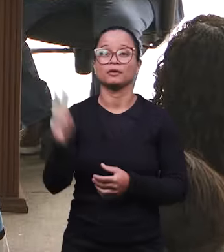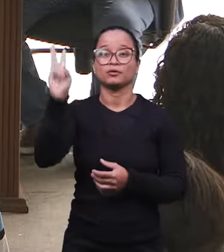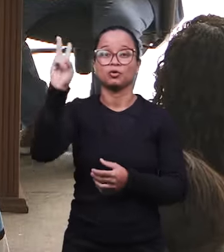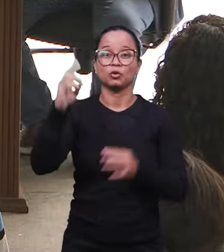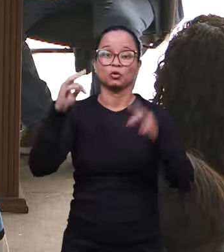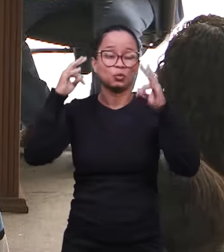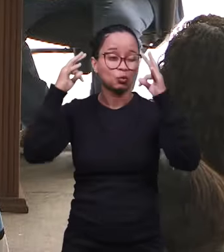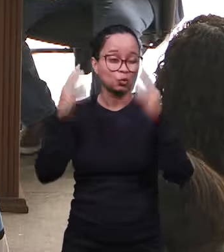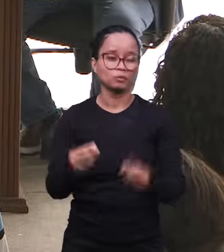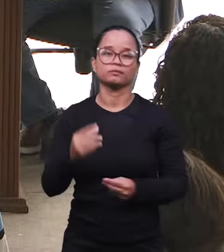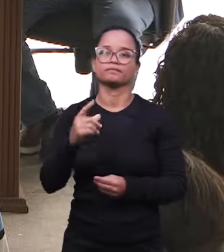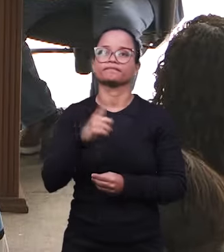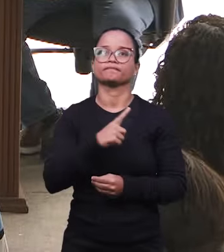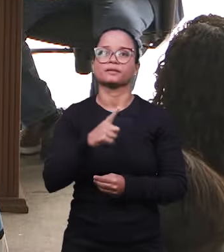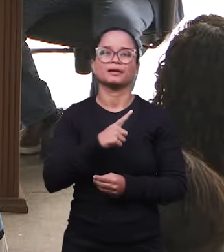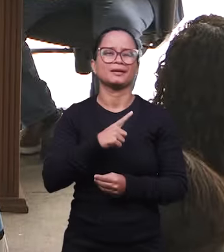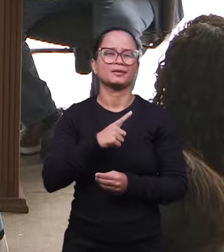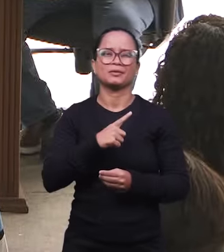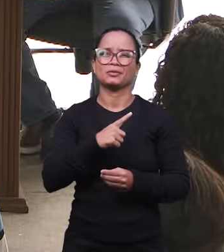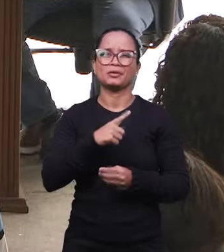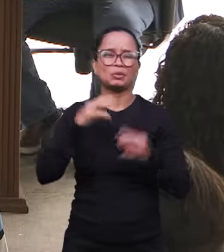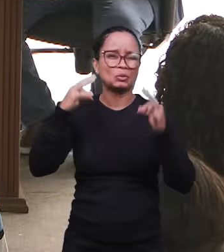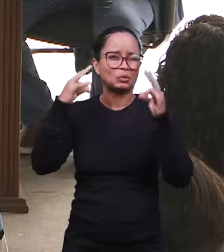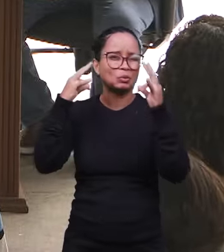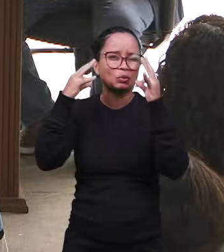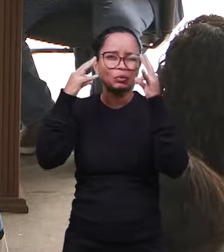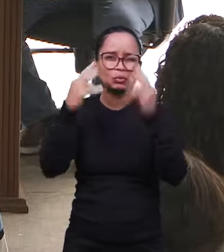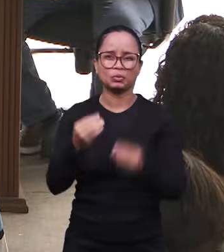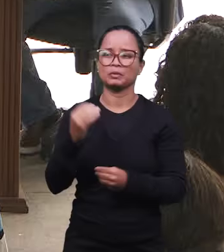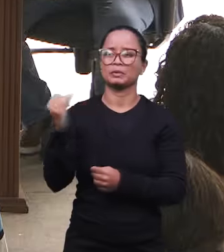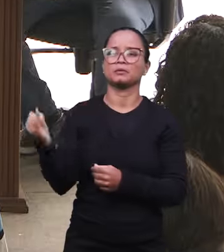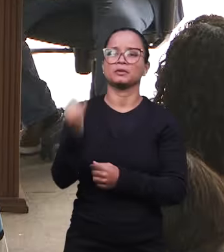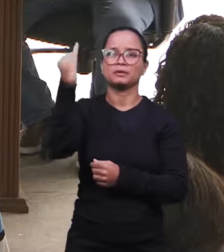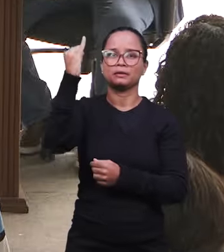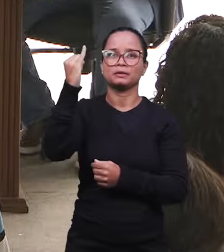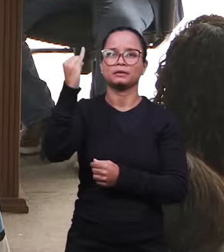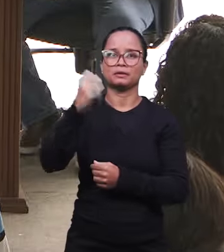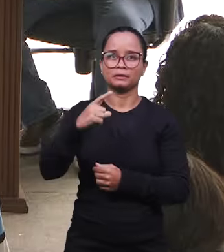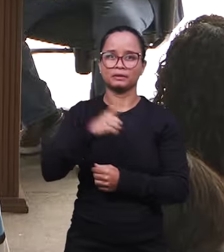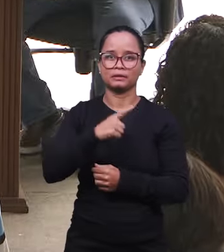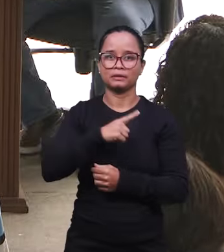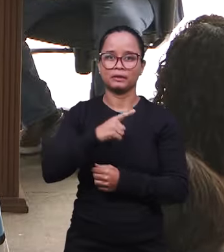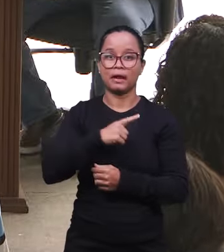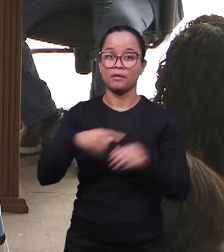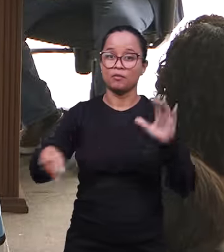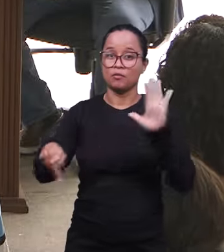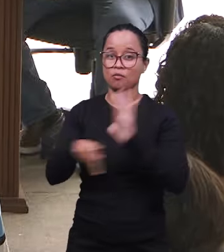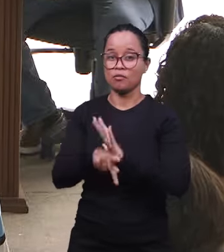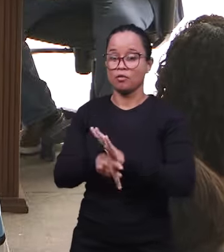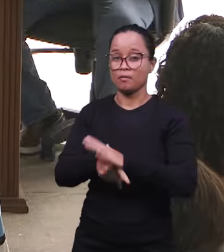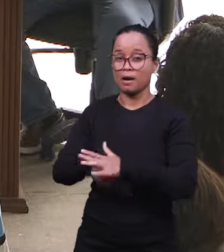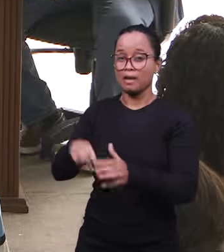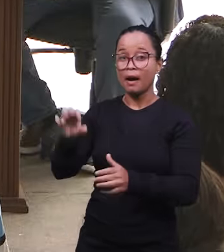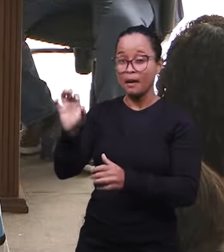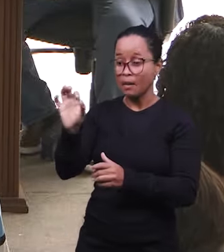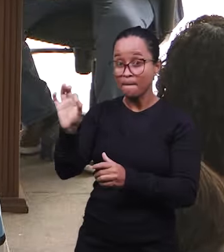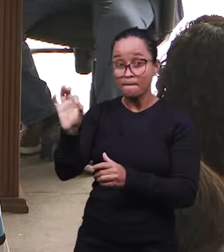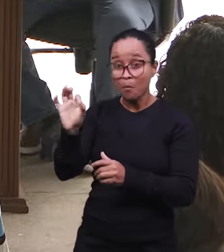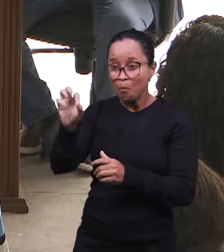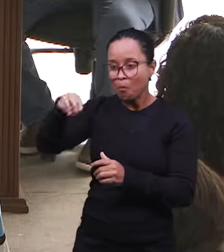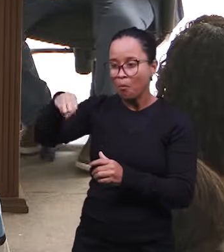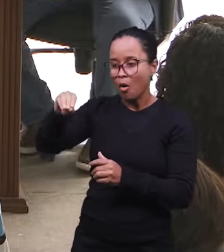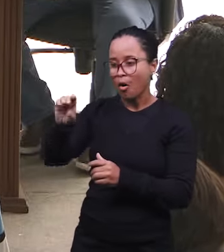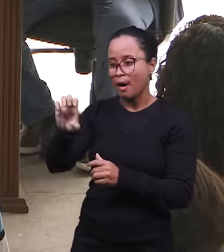valor, tudo que tem, tudo que vale, tudo que é de importância está na moeda de ouro, que não